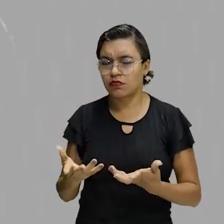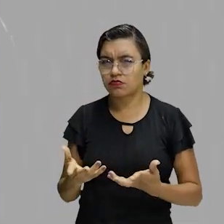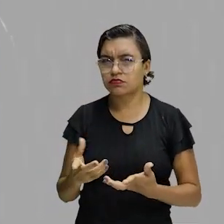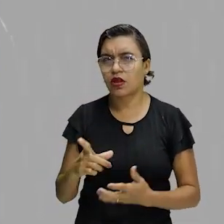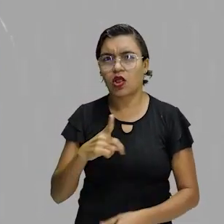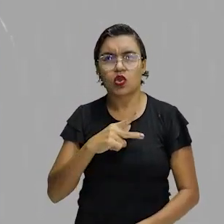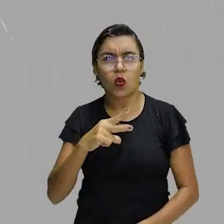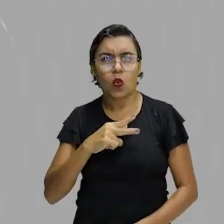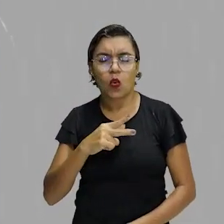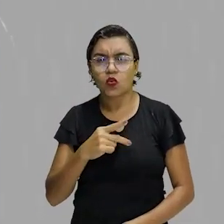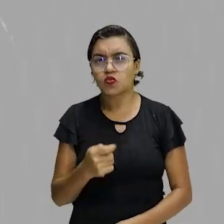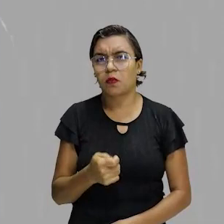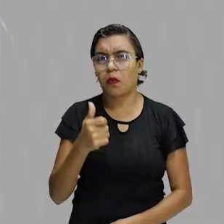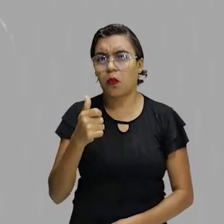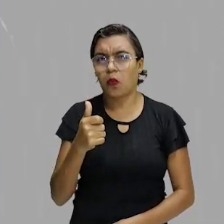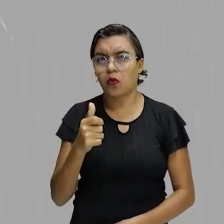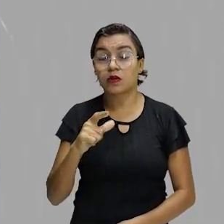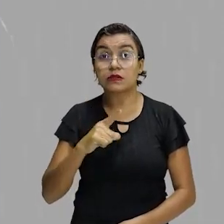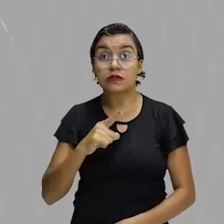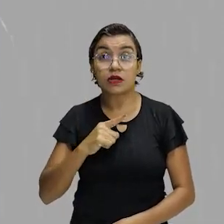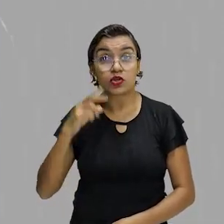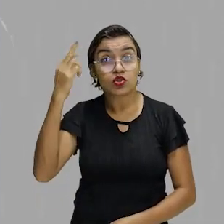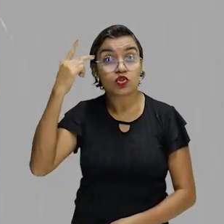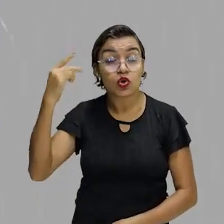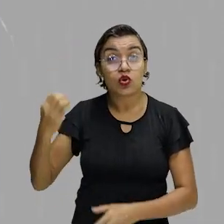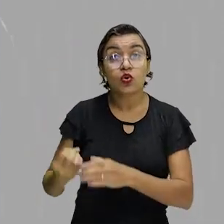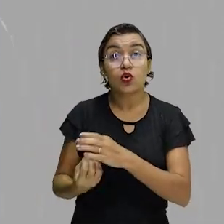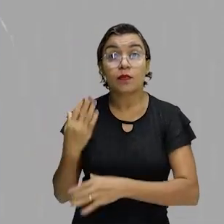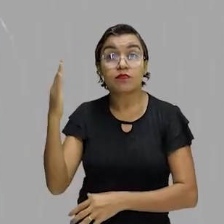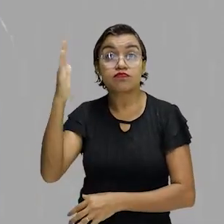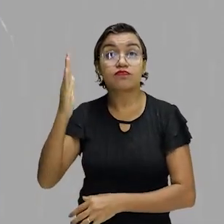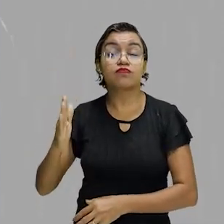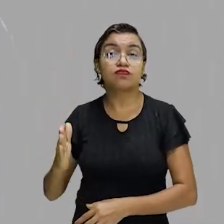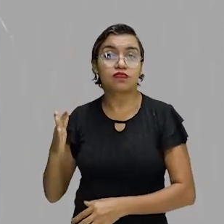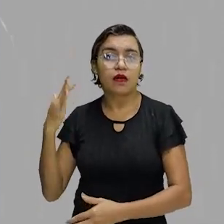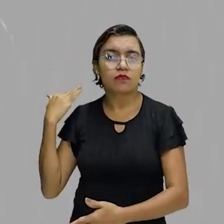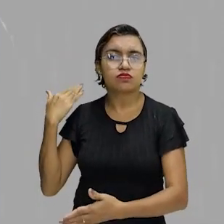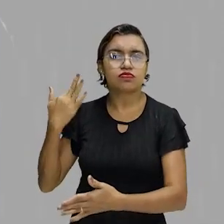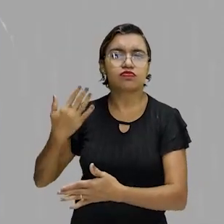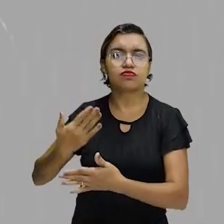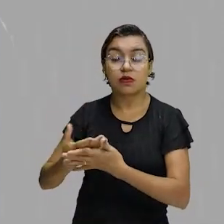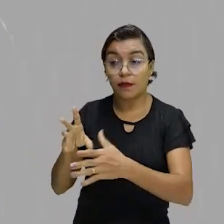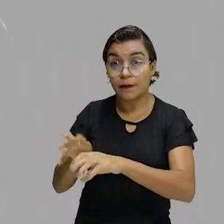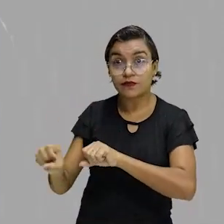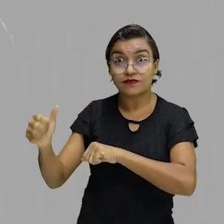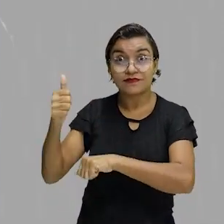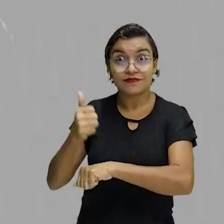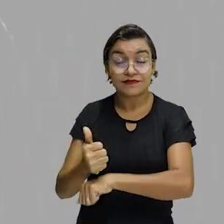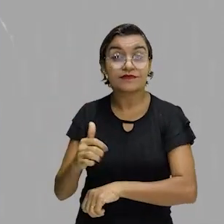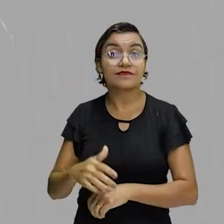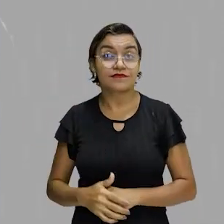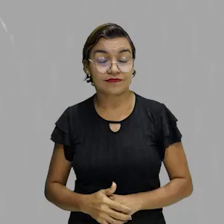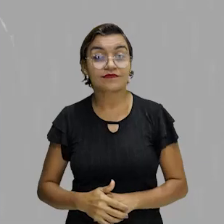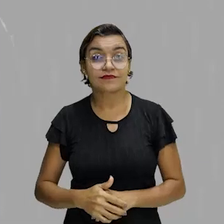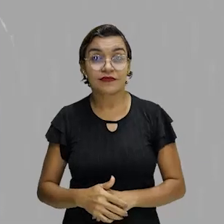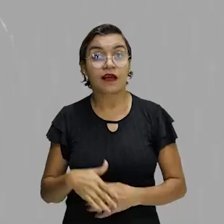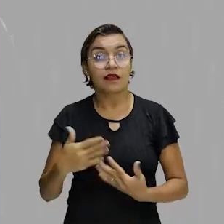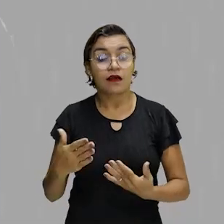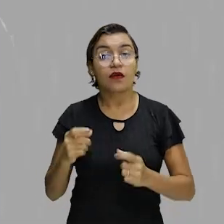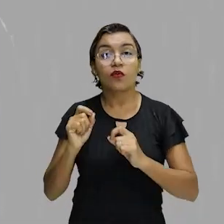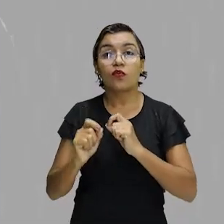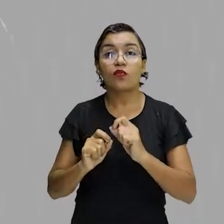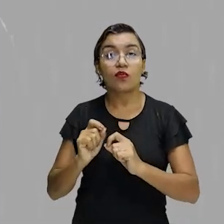donos, é uma coisa que é historicamente construída no Brasil desde a sua colonização. E isso, de certa forma, foi